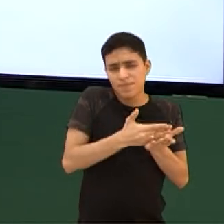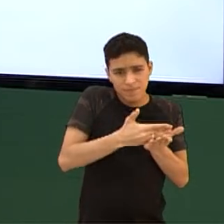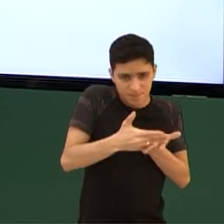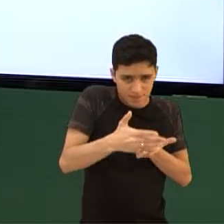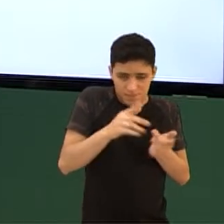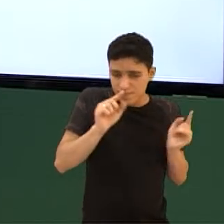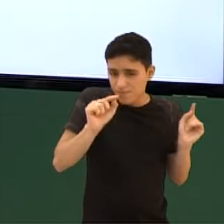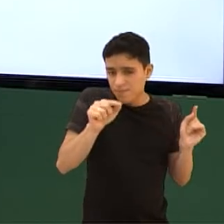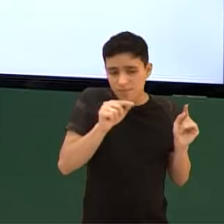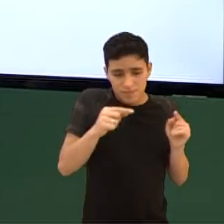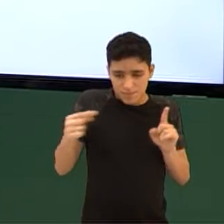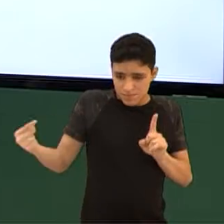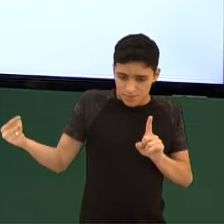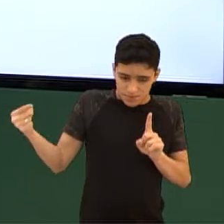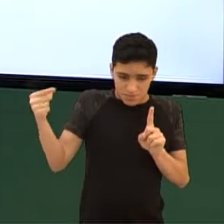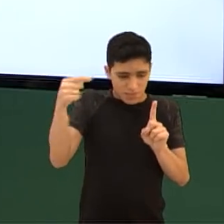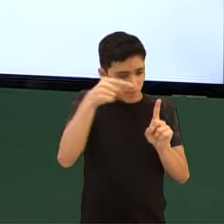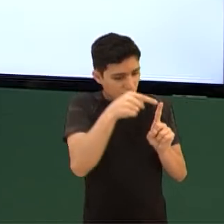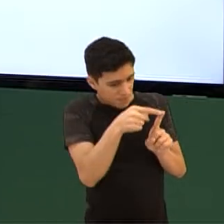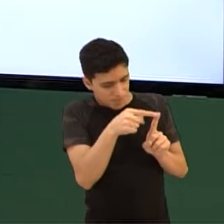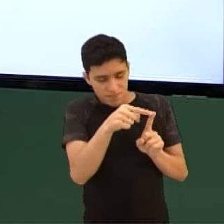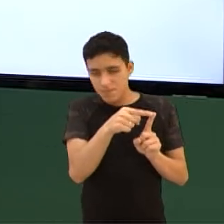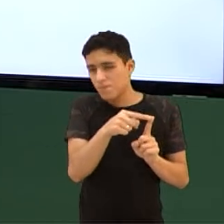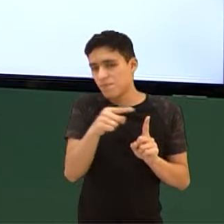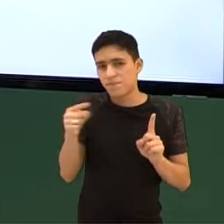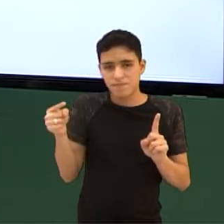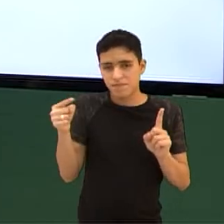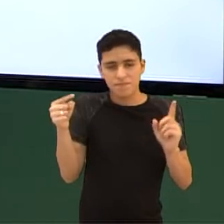que o projétil atinge